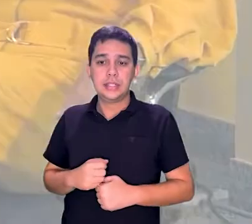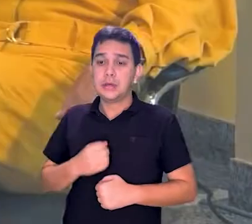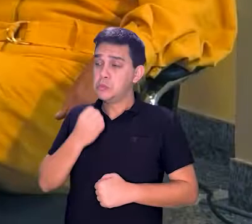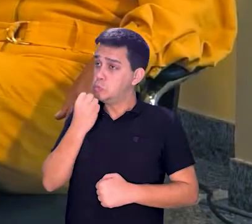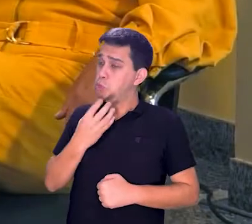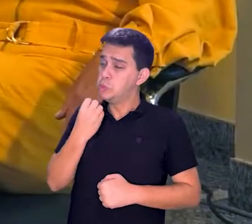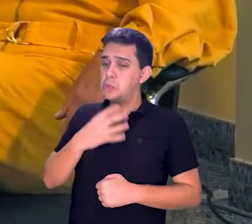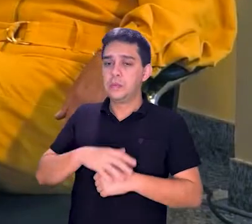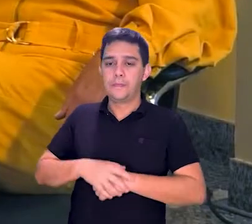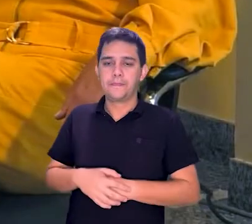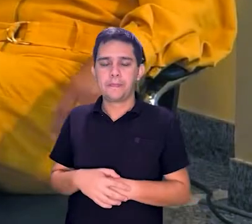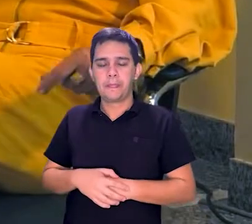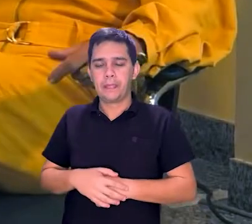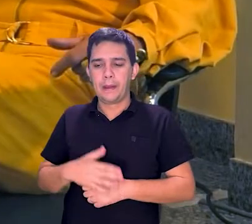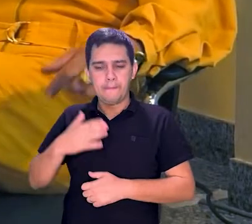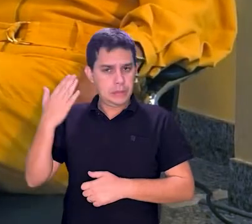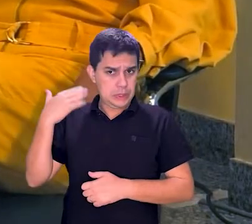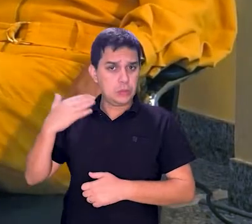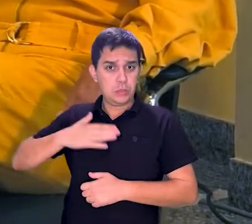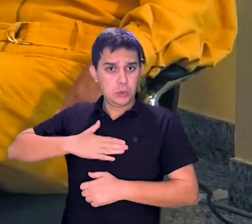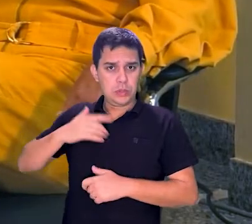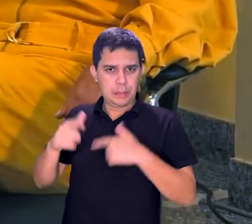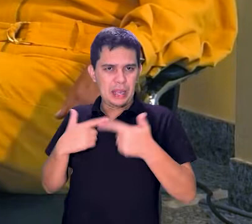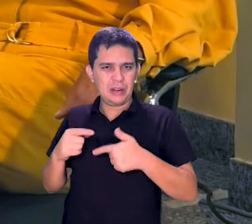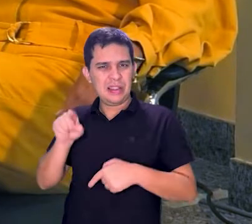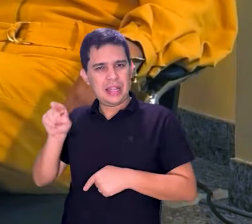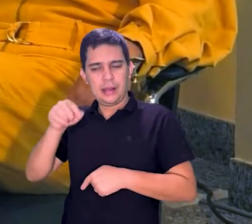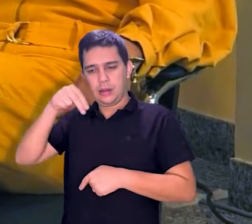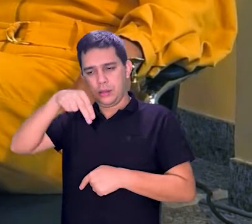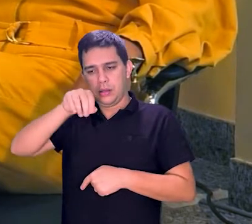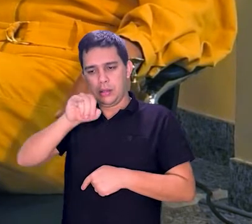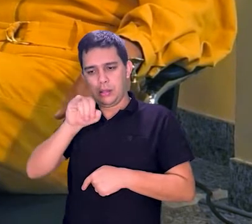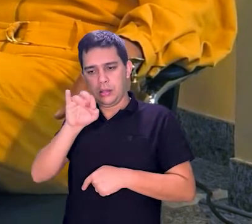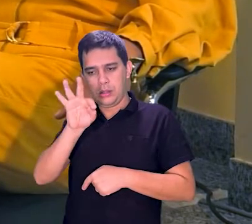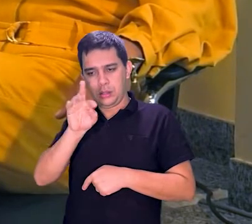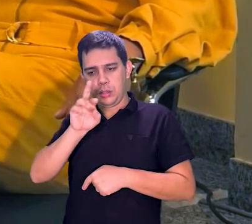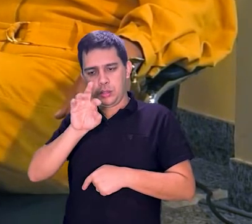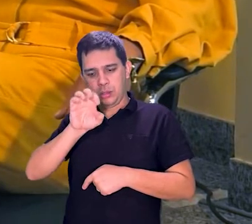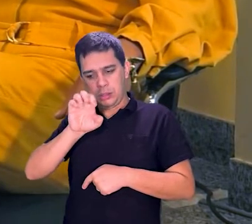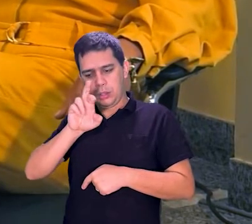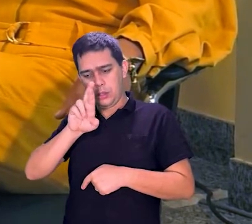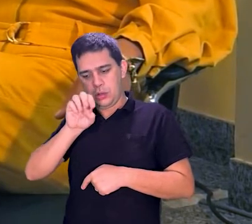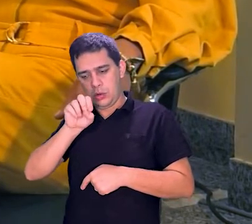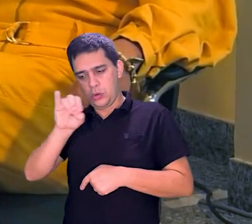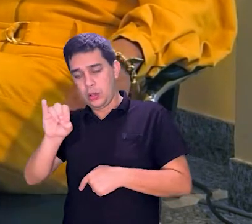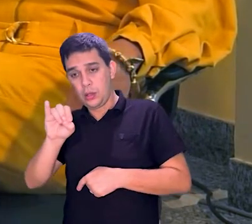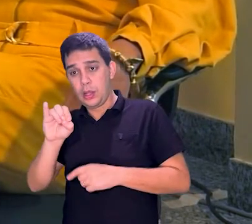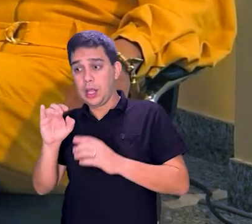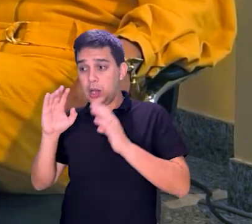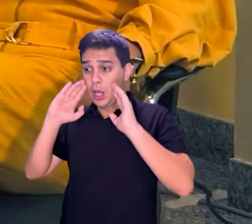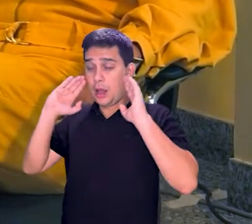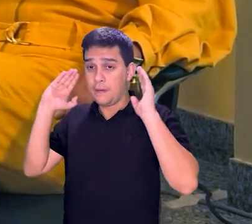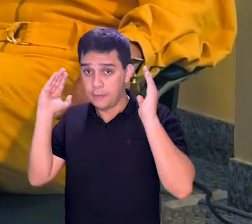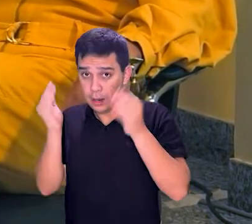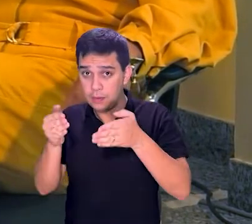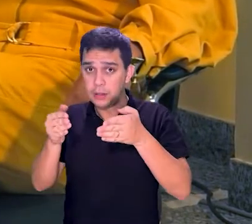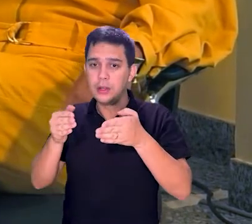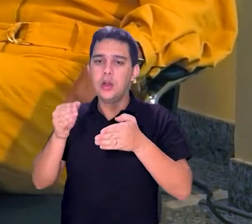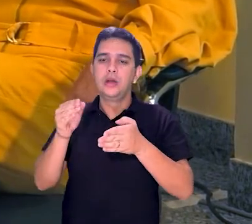valia. Minha atuação na área, em Niterói, ela foi mais direcionada à área urbanística,